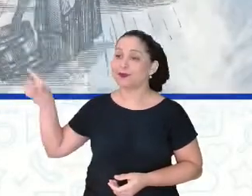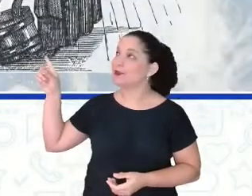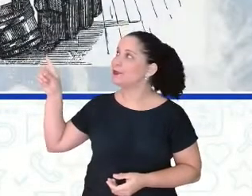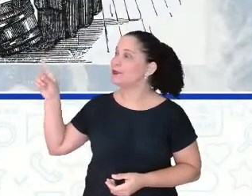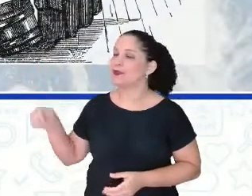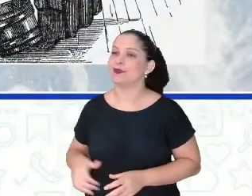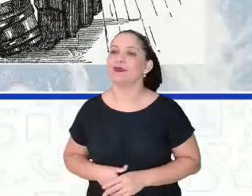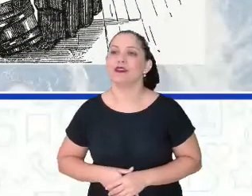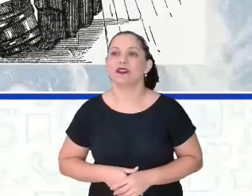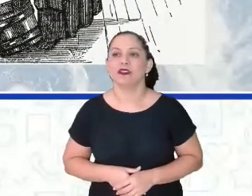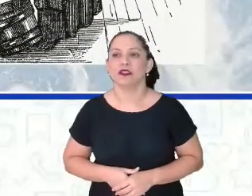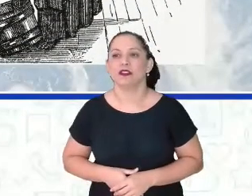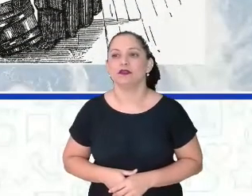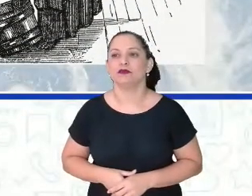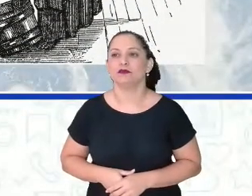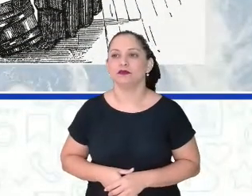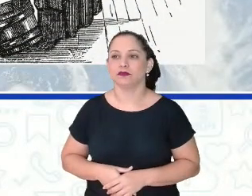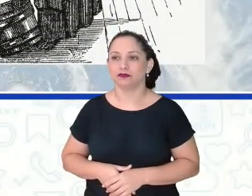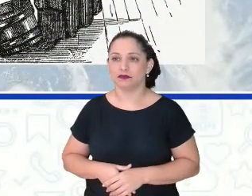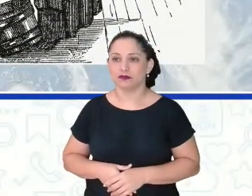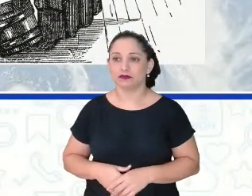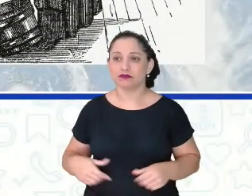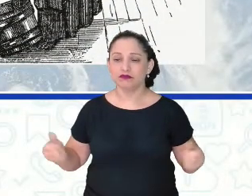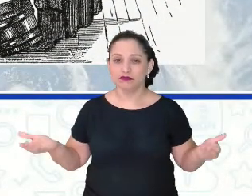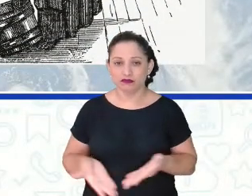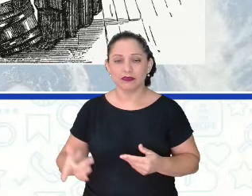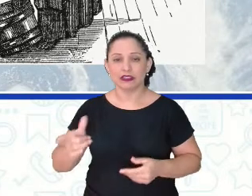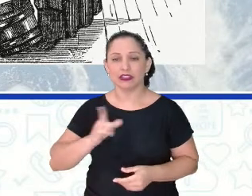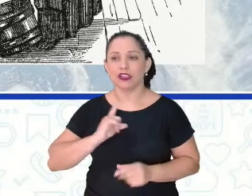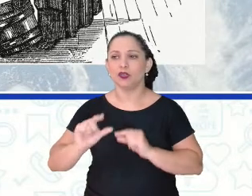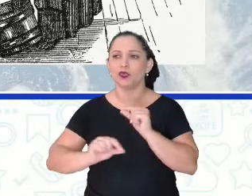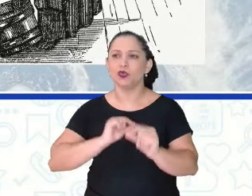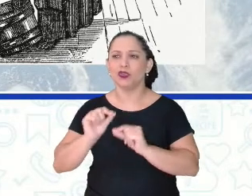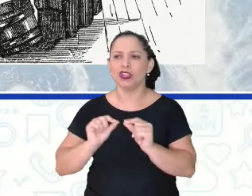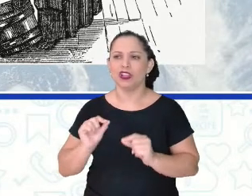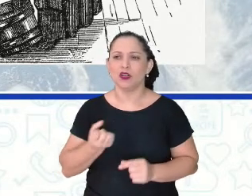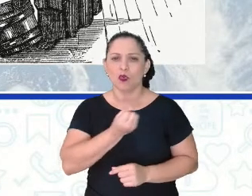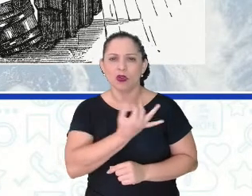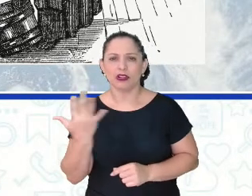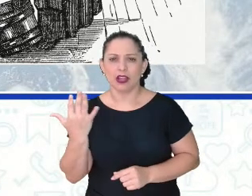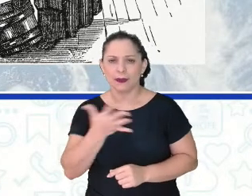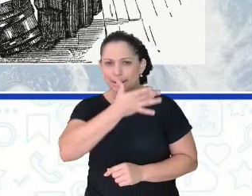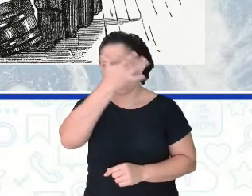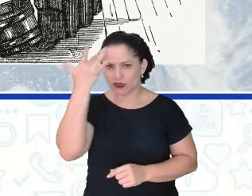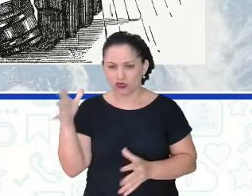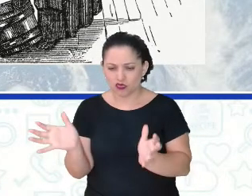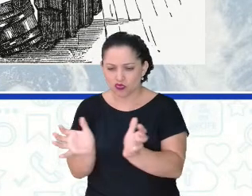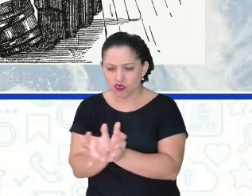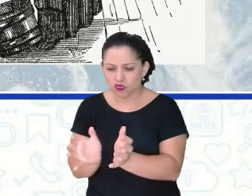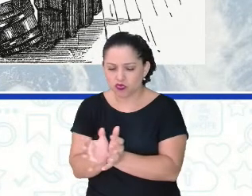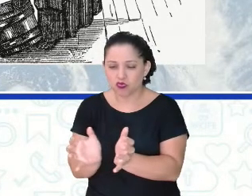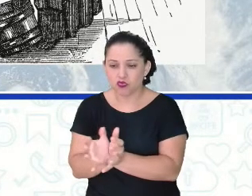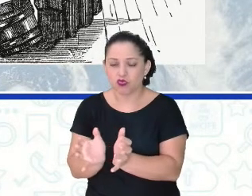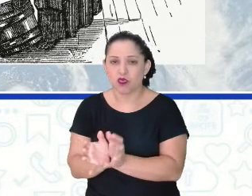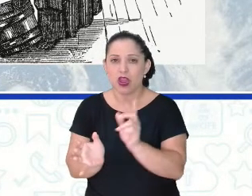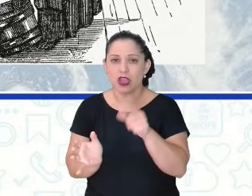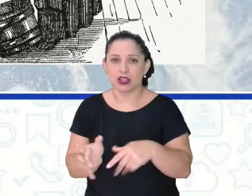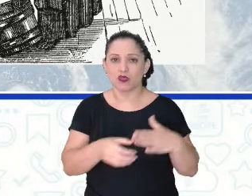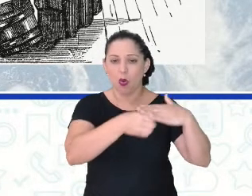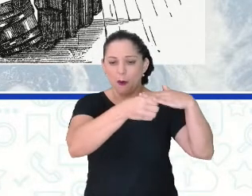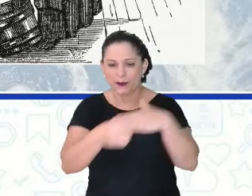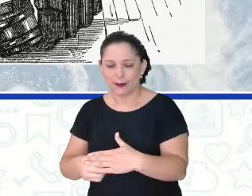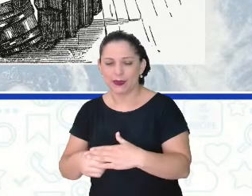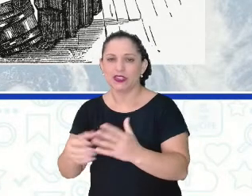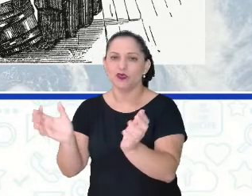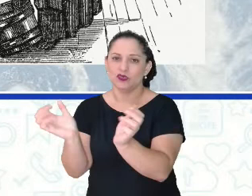lá, mais para frente eu tenho um pequeno número de senhores exploravam a massa de escravos que não tinham nenhum